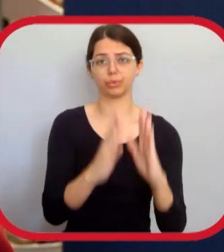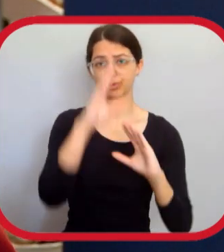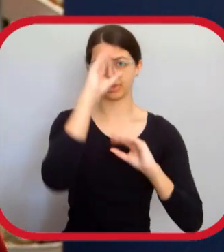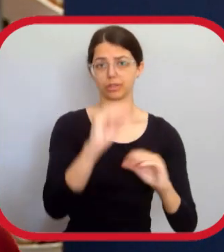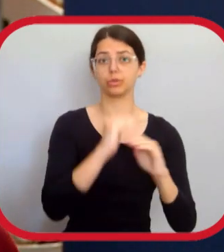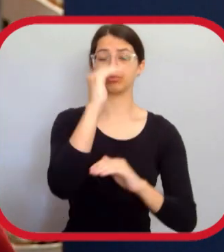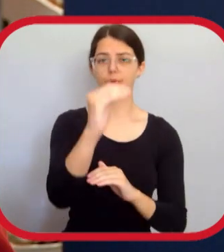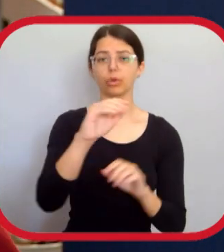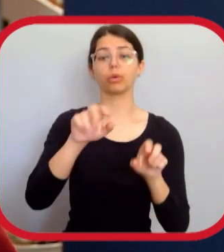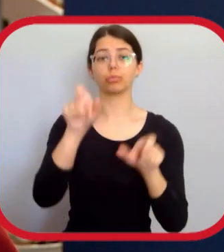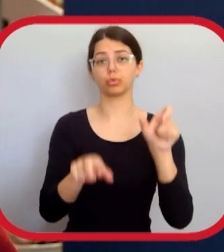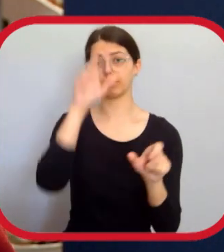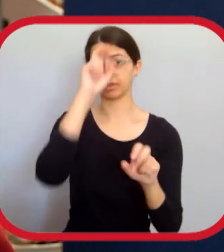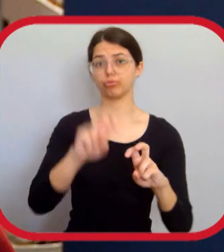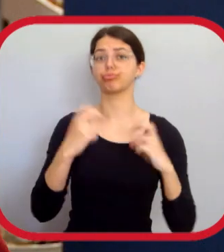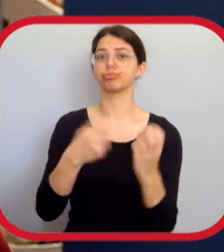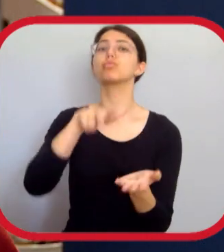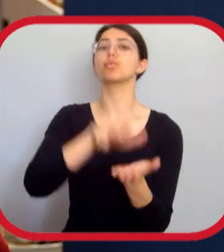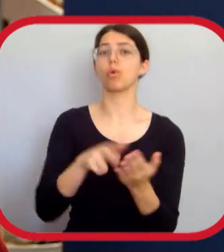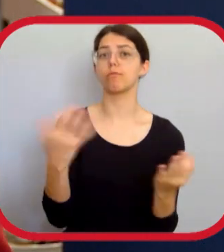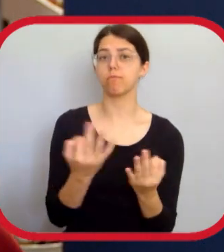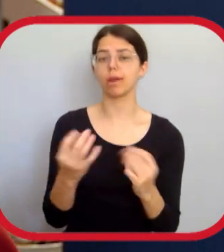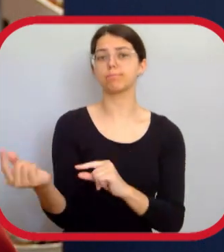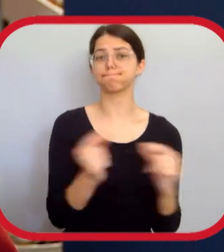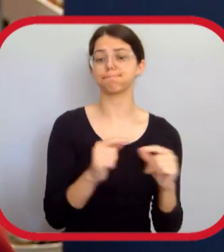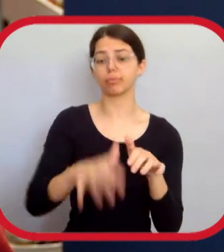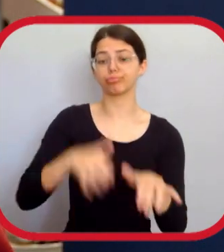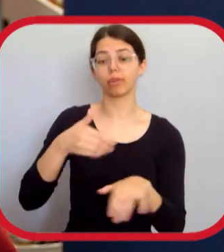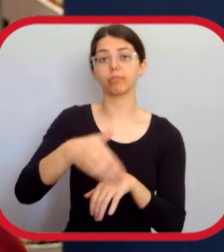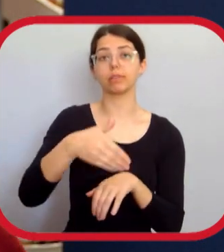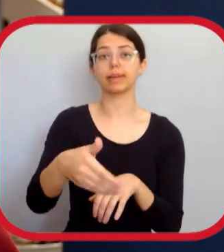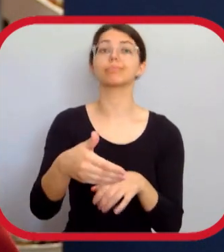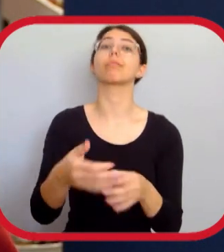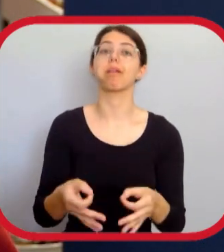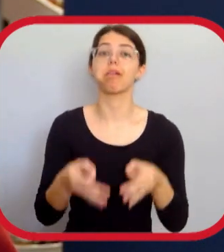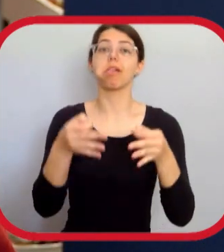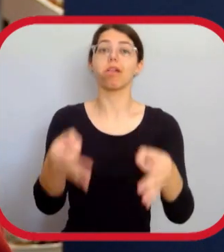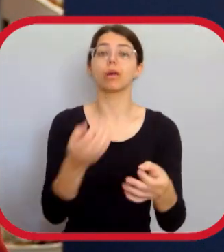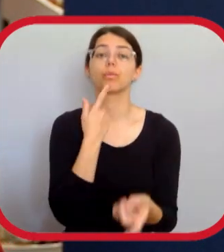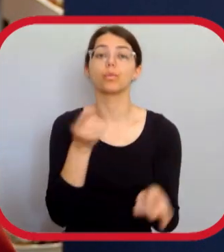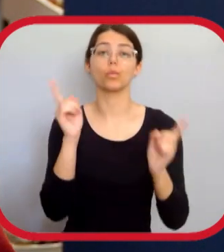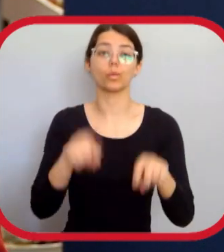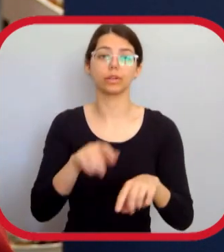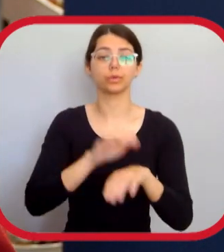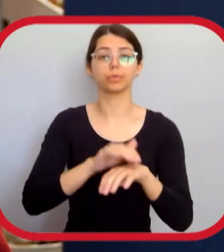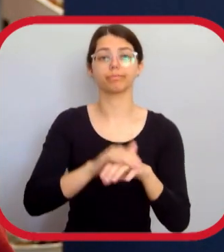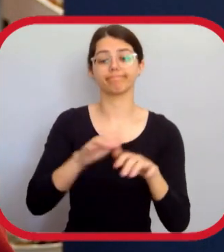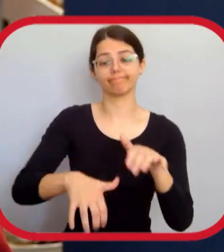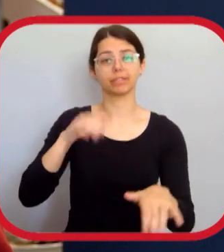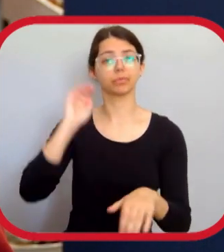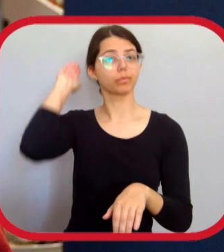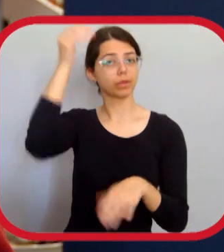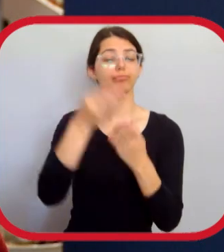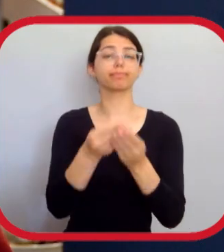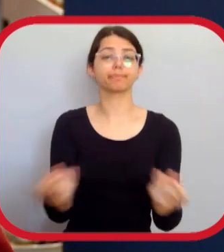ensino superior, já aprovada em Conselho de Ministros e à espera de discussão no Parlamento, foi uma vez mais adiada com a dissolução da Assembleia